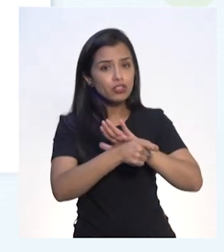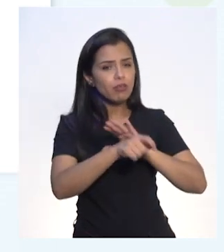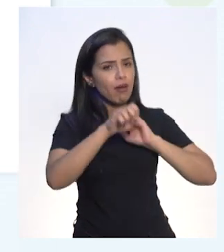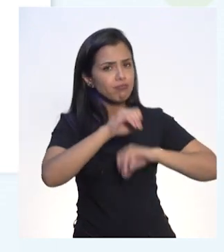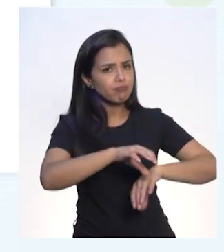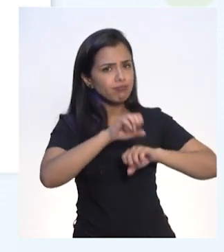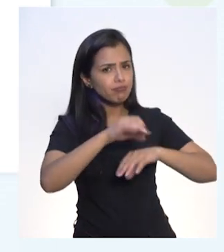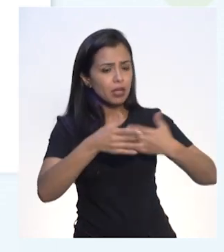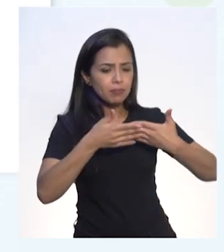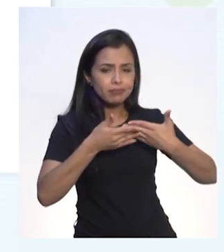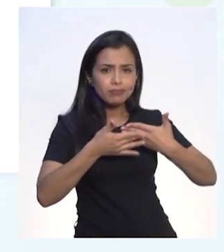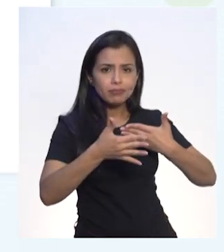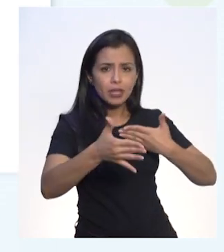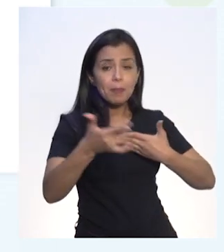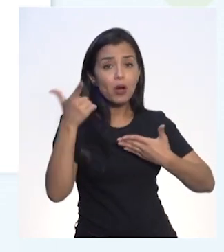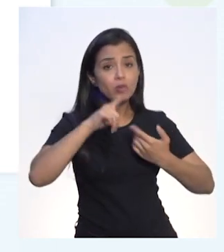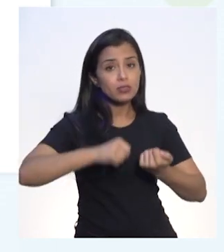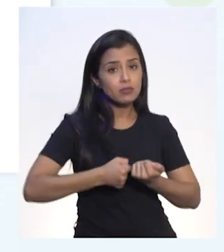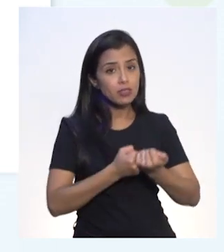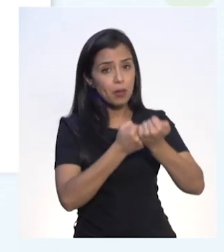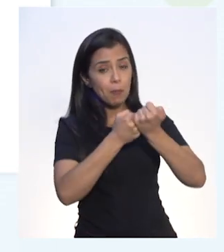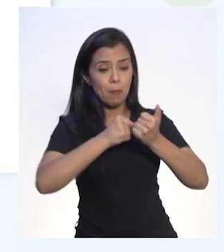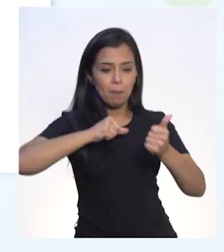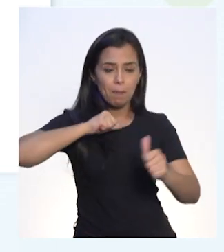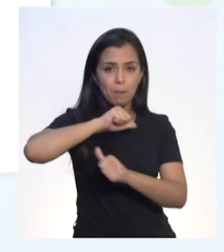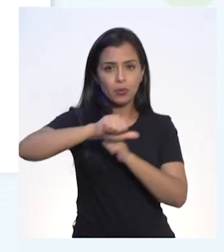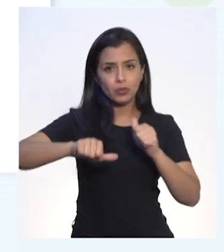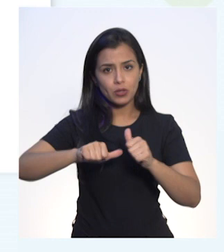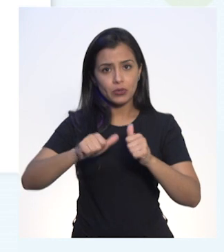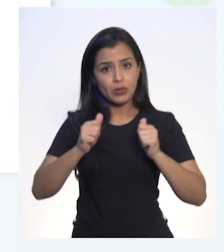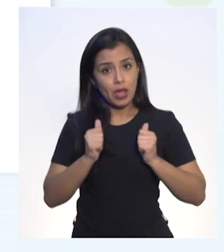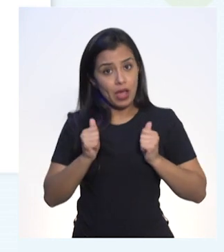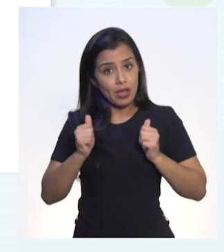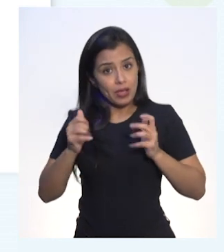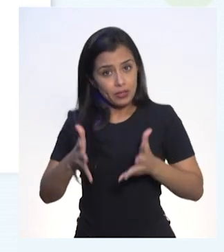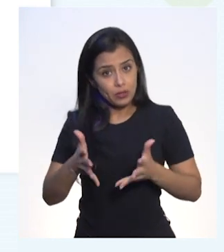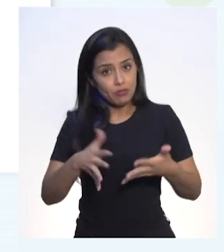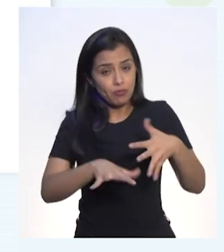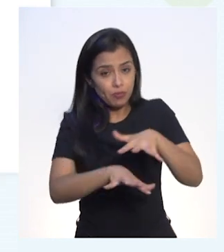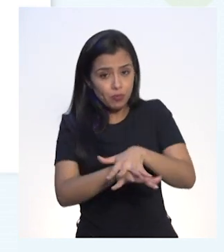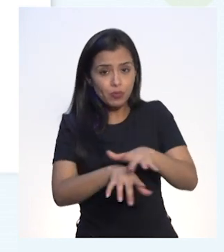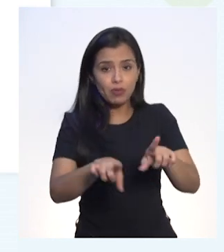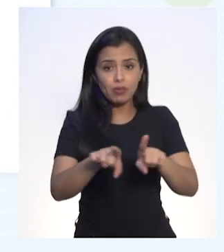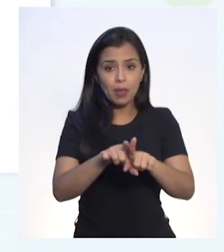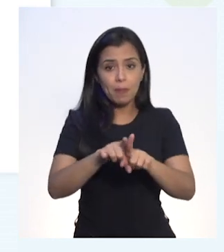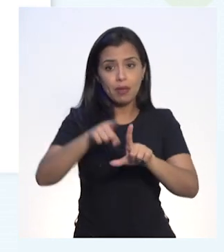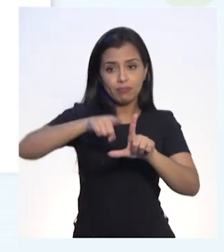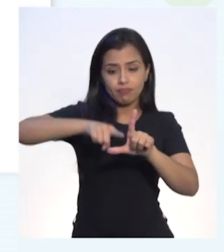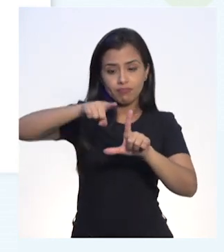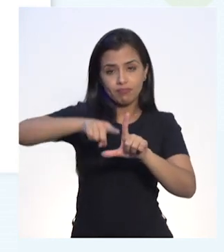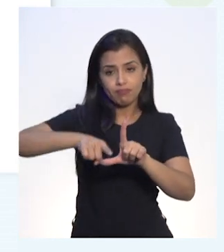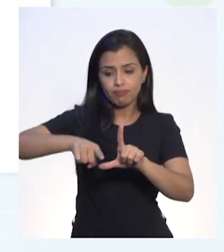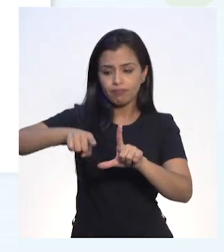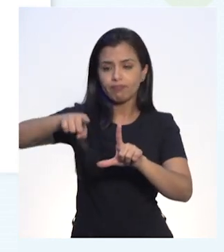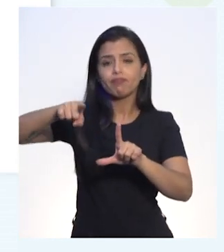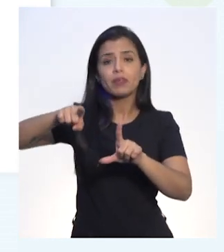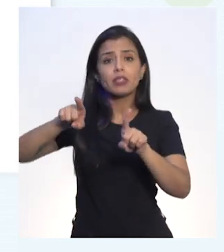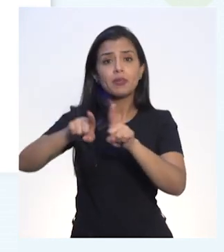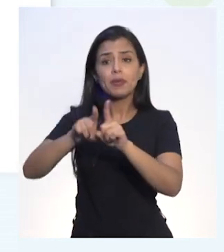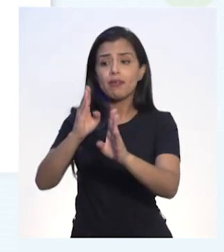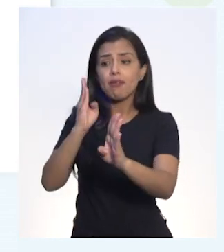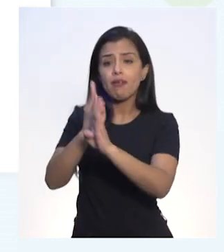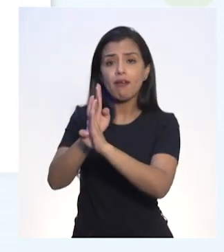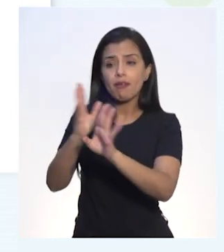a longo prazo para defender a mudança, promover ações de implementação, medir progressos e identificar e